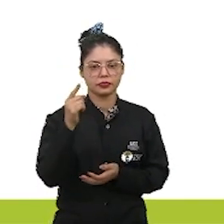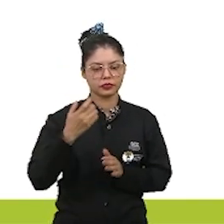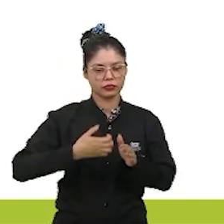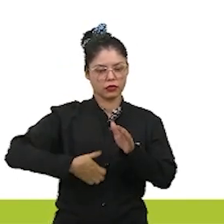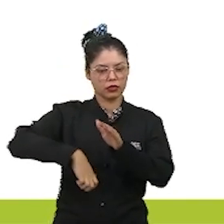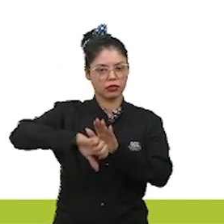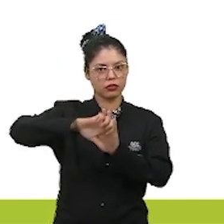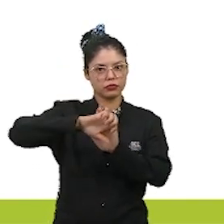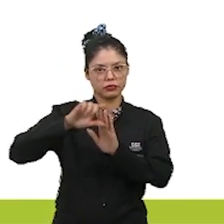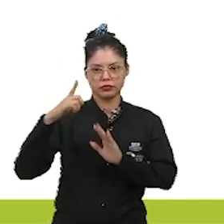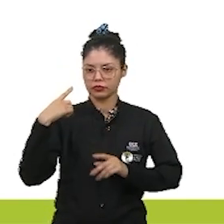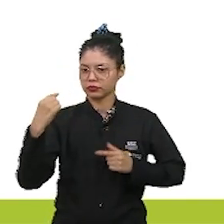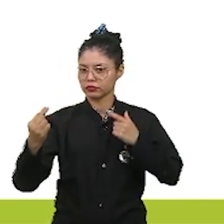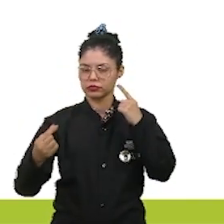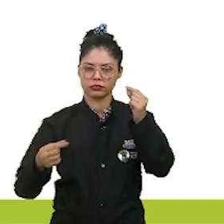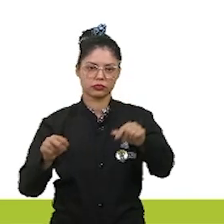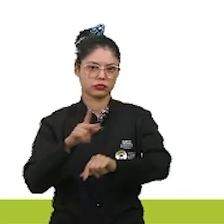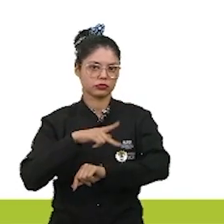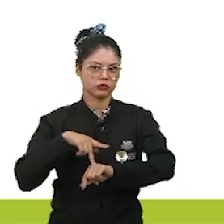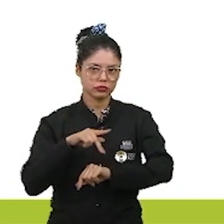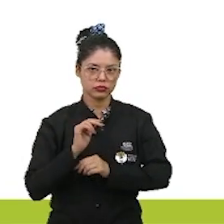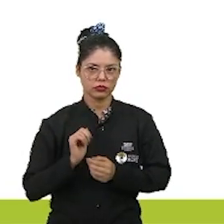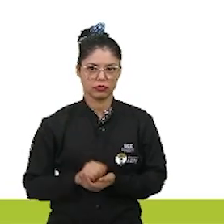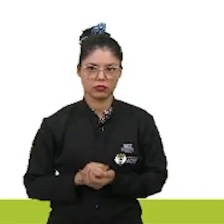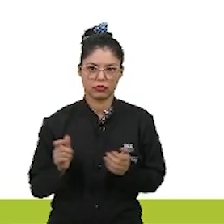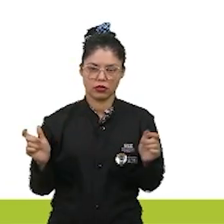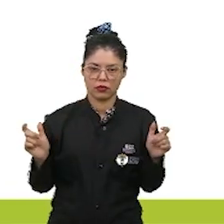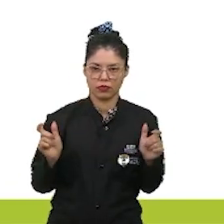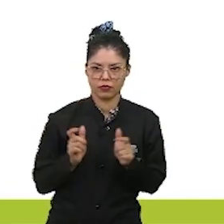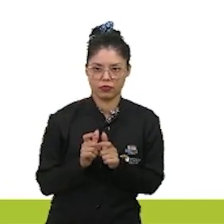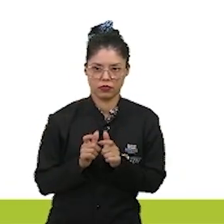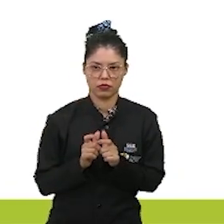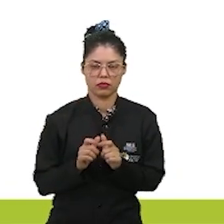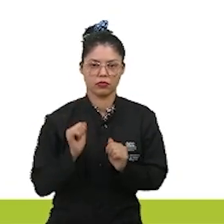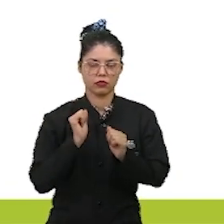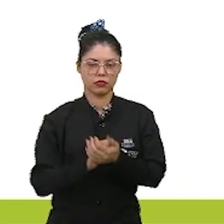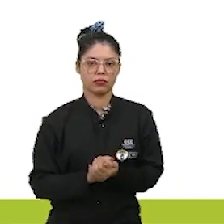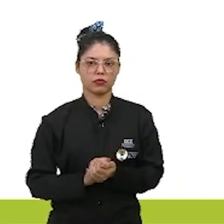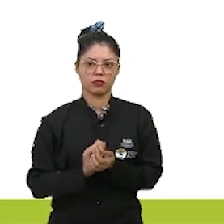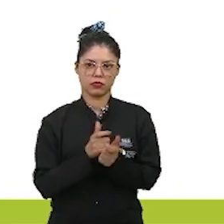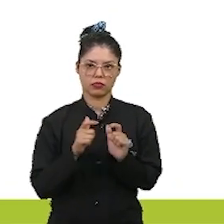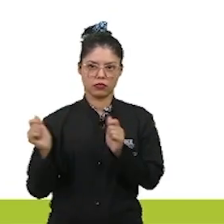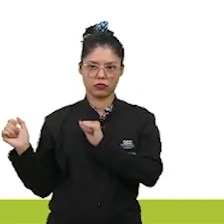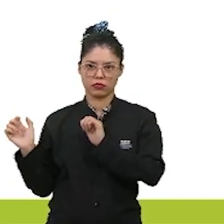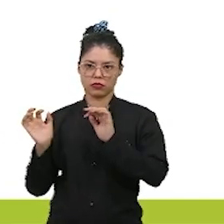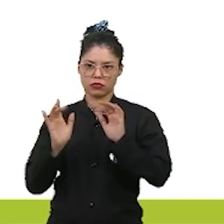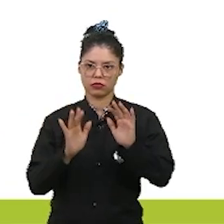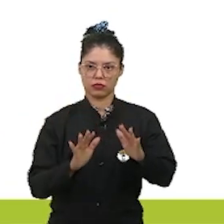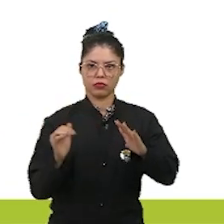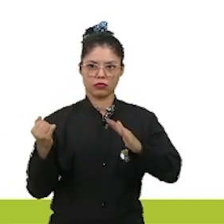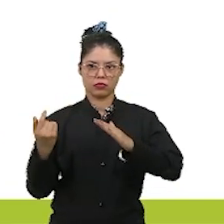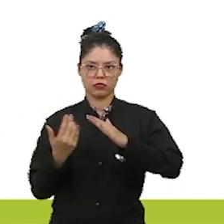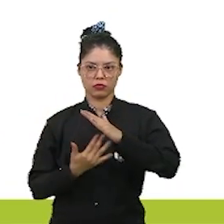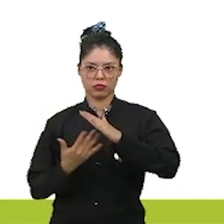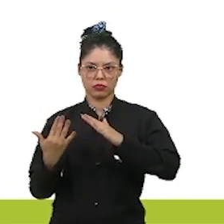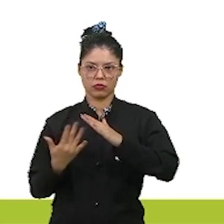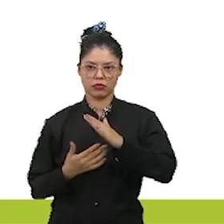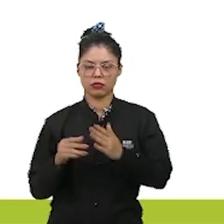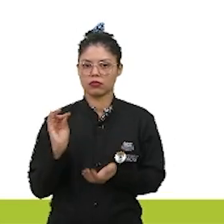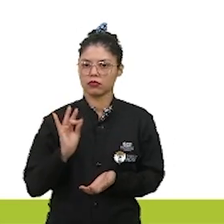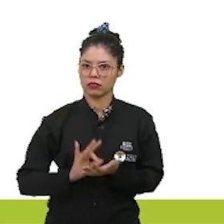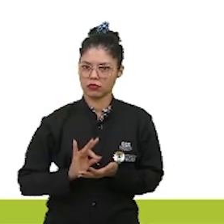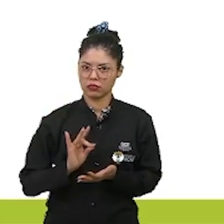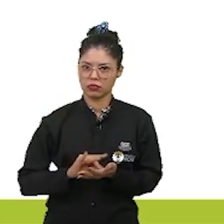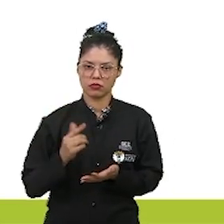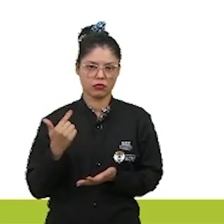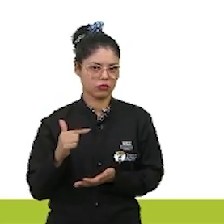de refugiados, que inclui a redução dos fluxos de imigrantes irregulares em todos